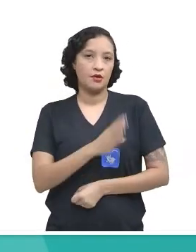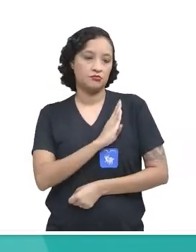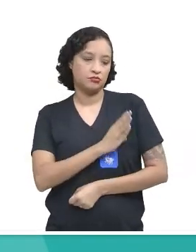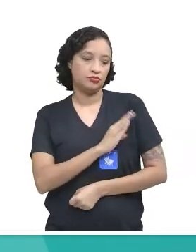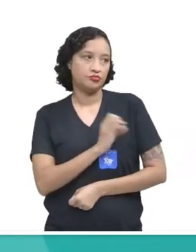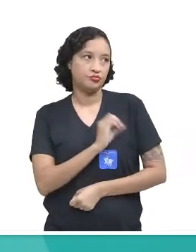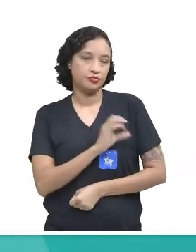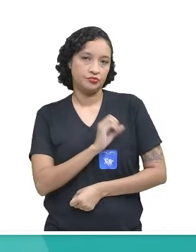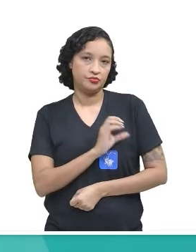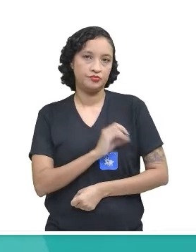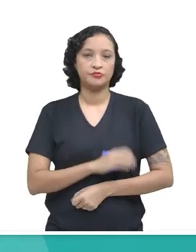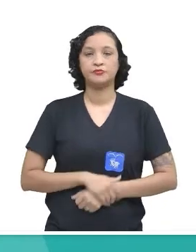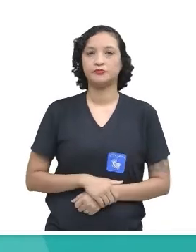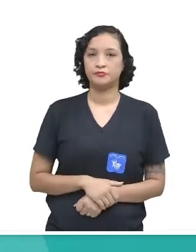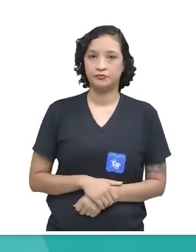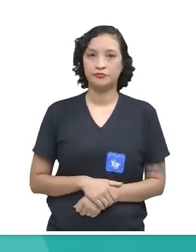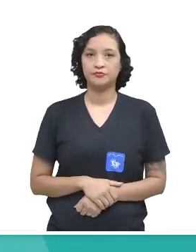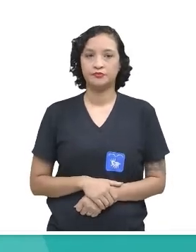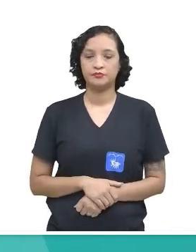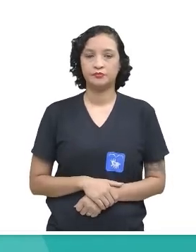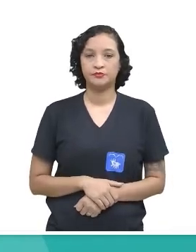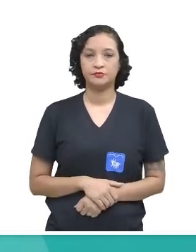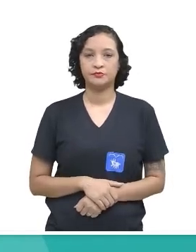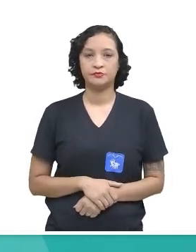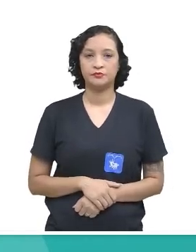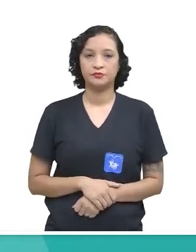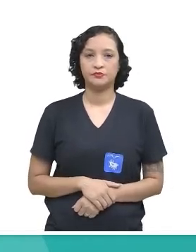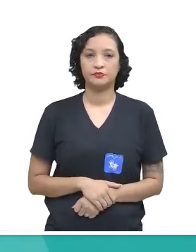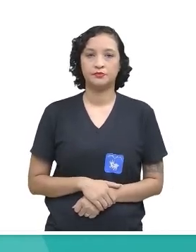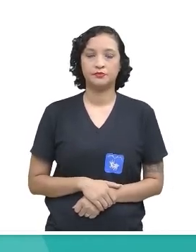Ok? Muito bem. Então,